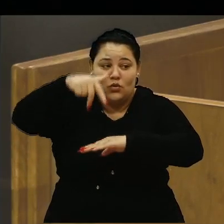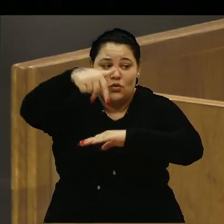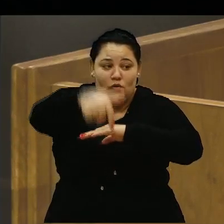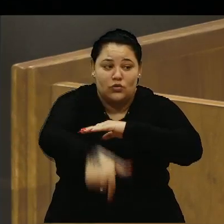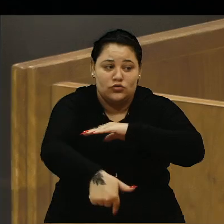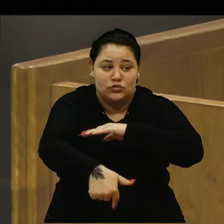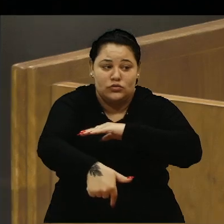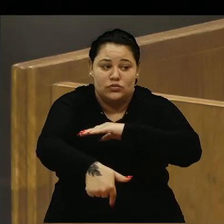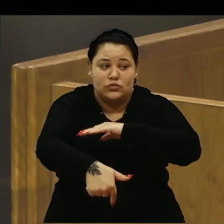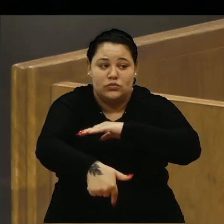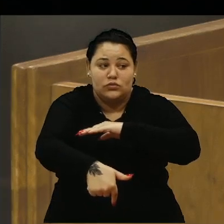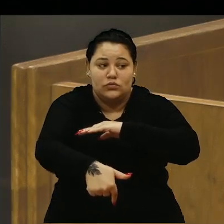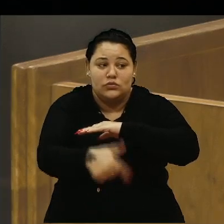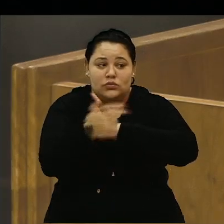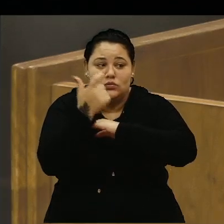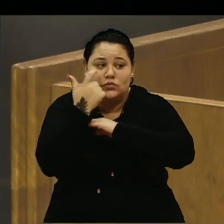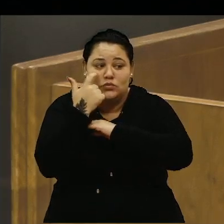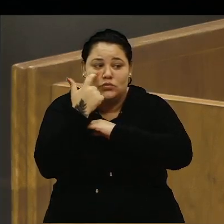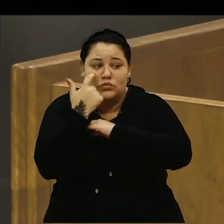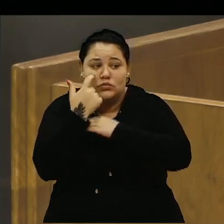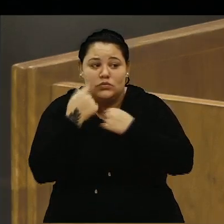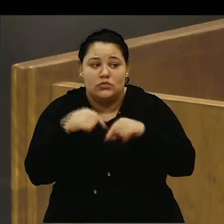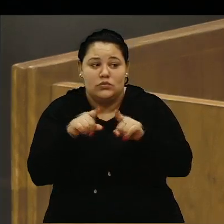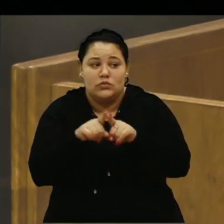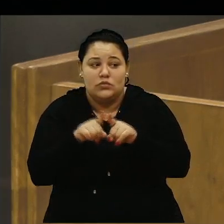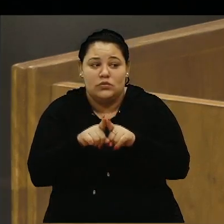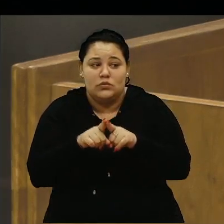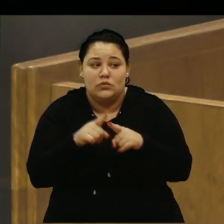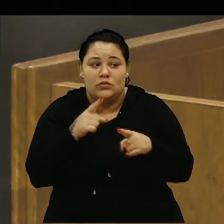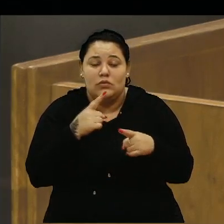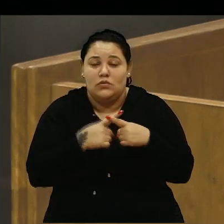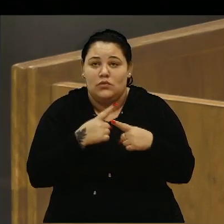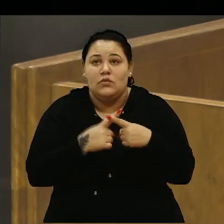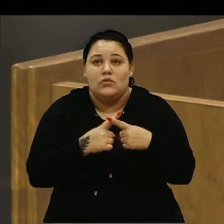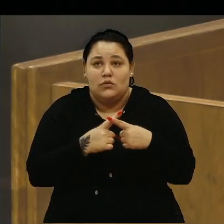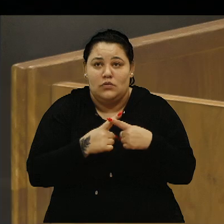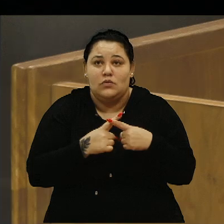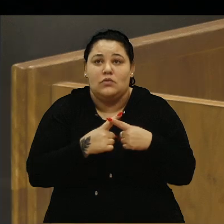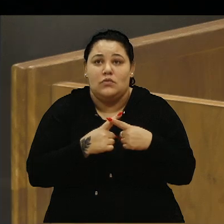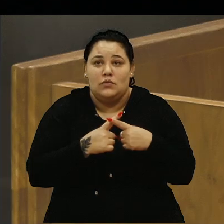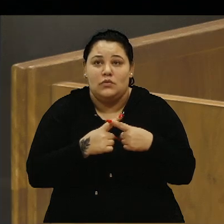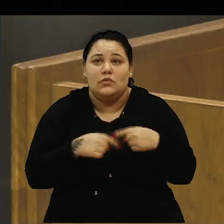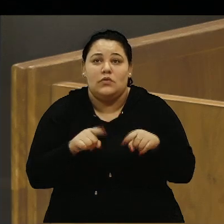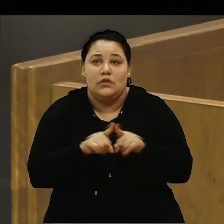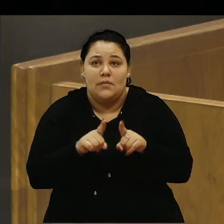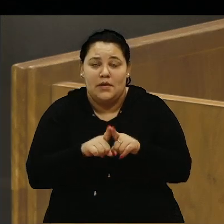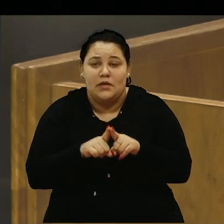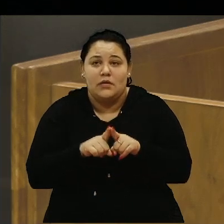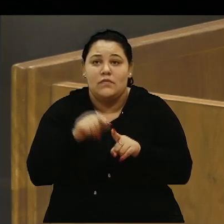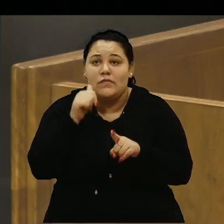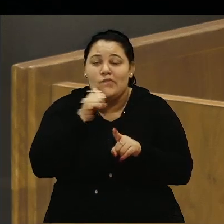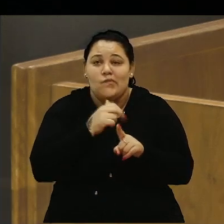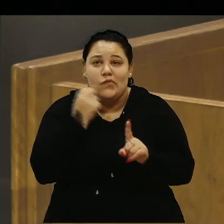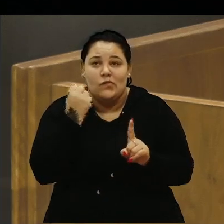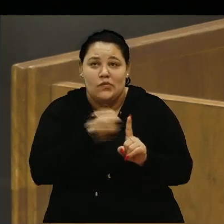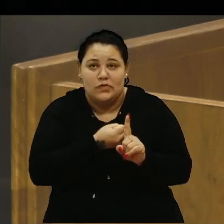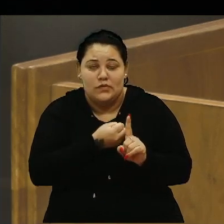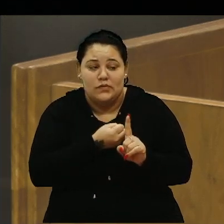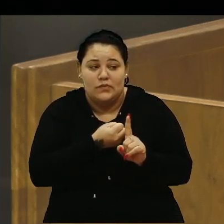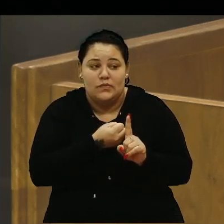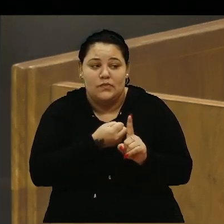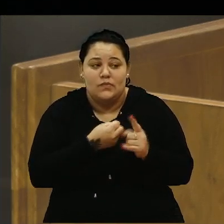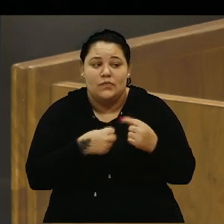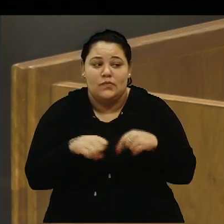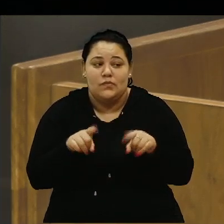que andar era, de um prédio, não morreu. Porque senão também entraria nos dados de feminicídio. Então, assim, a